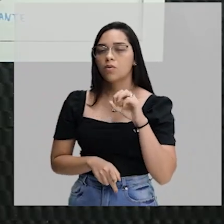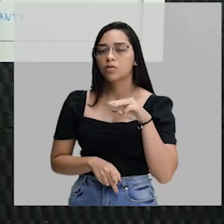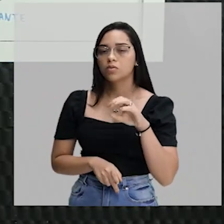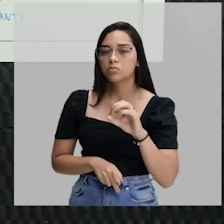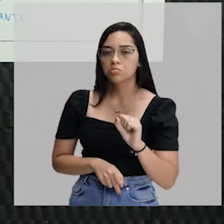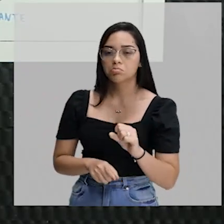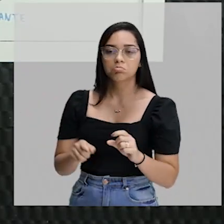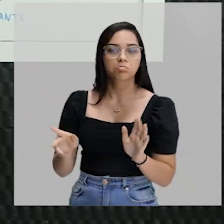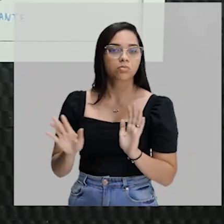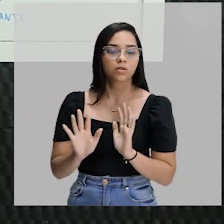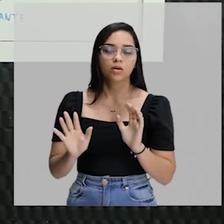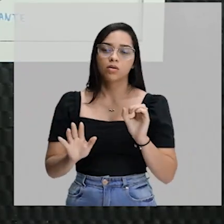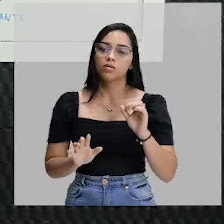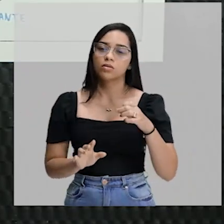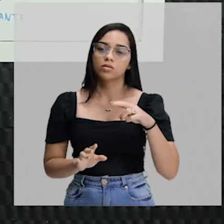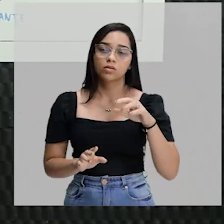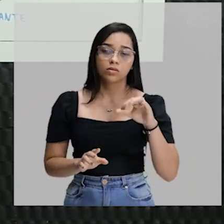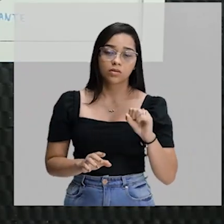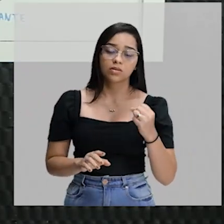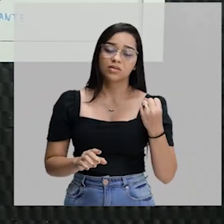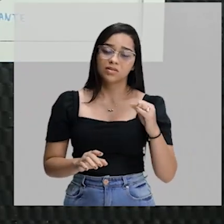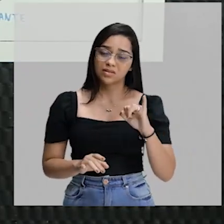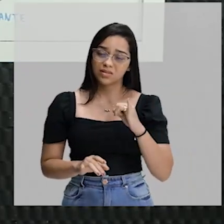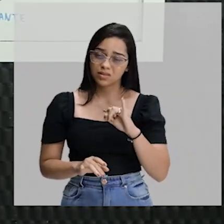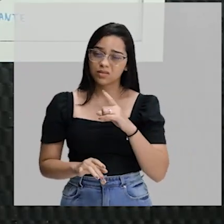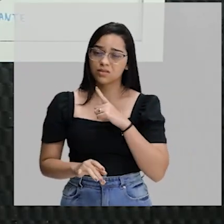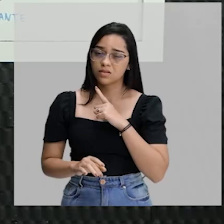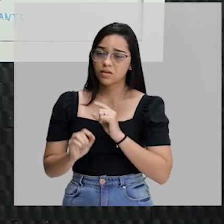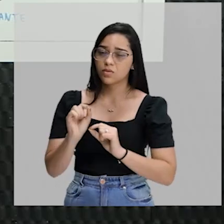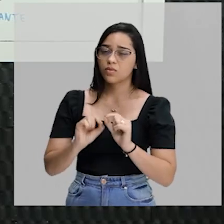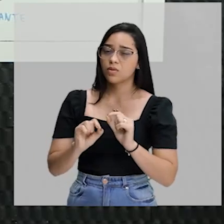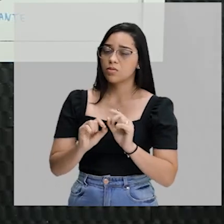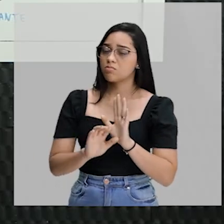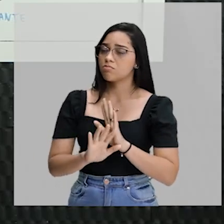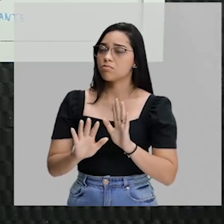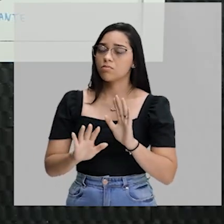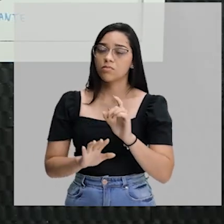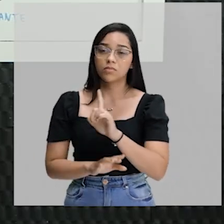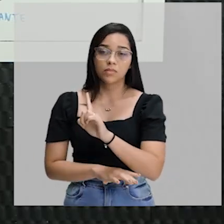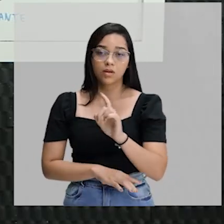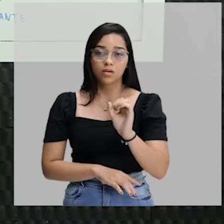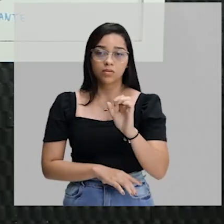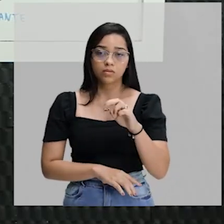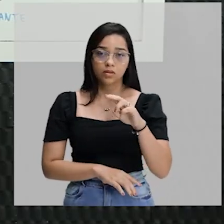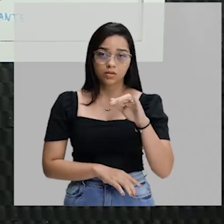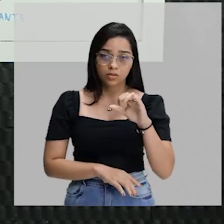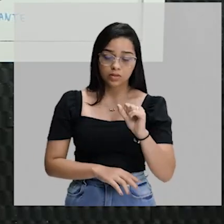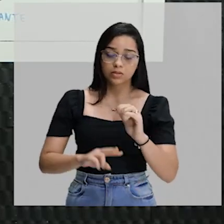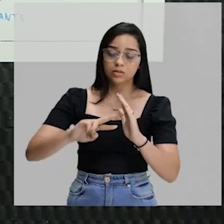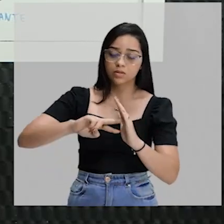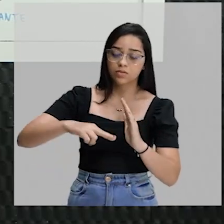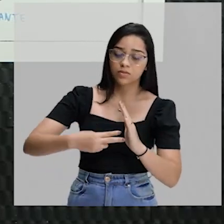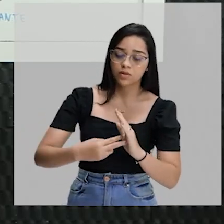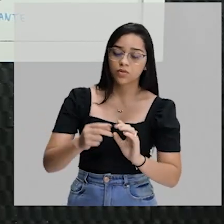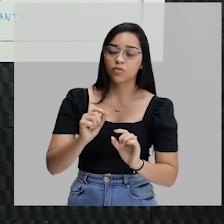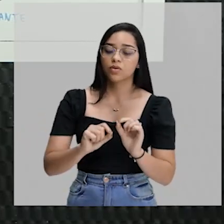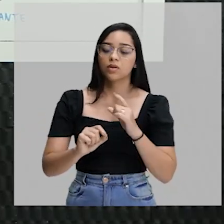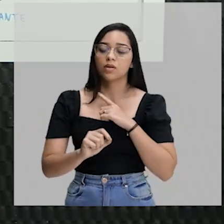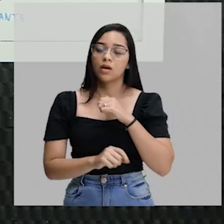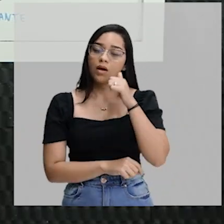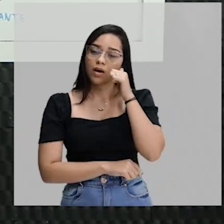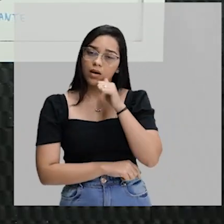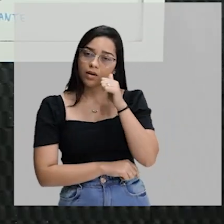são sexuais. Então, se está em cromossomos não sexuais, isso significa que tanto os